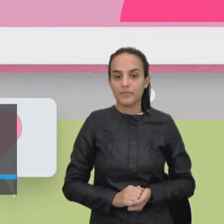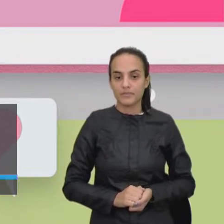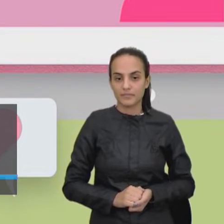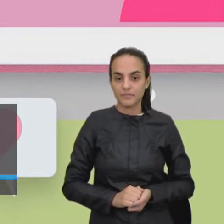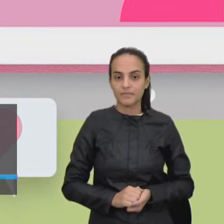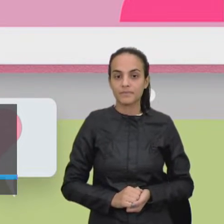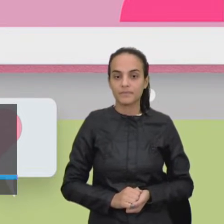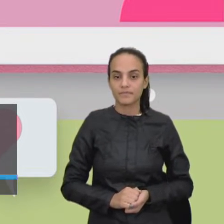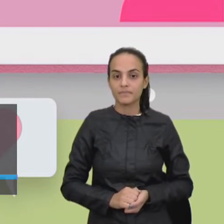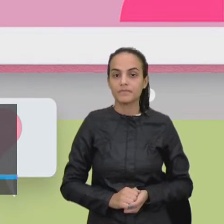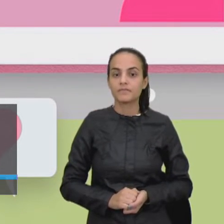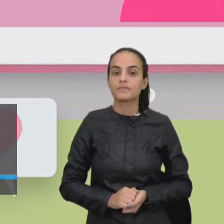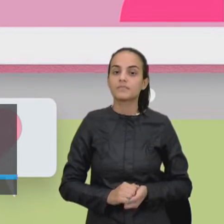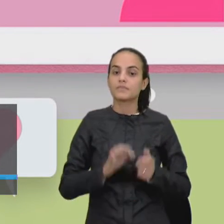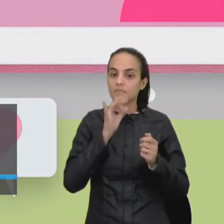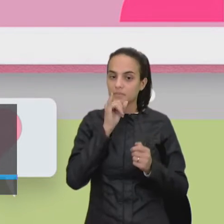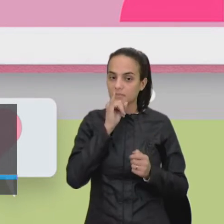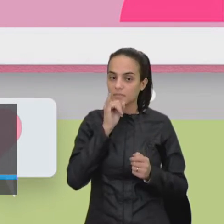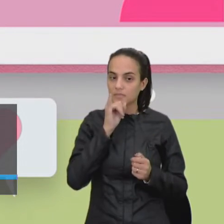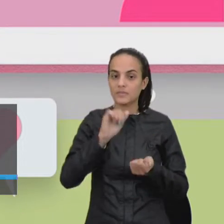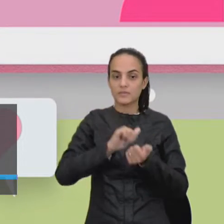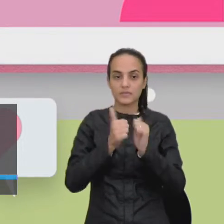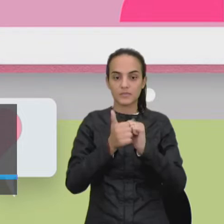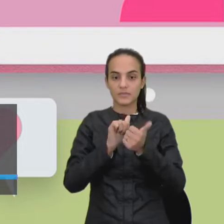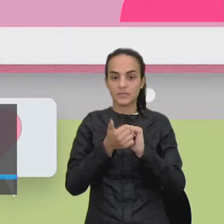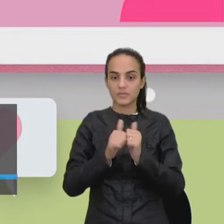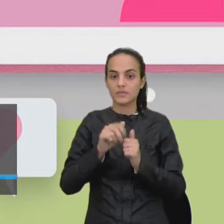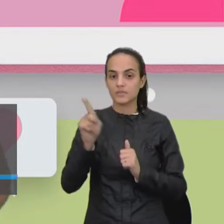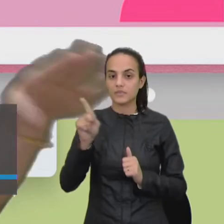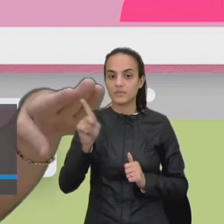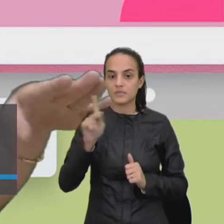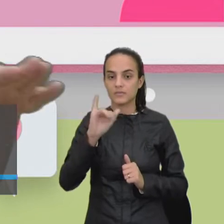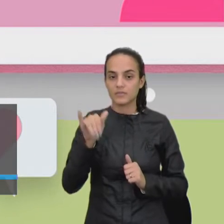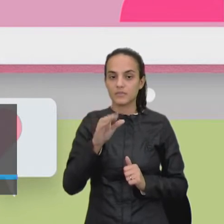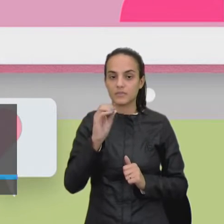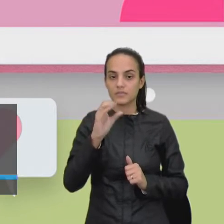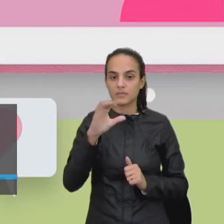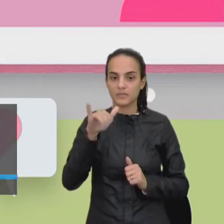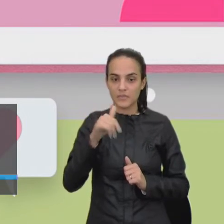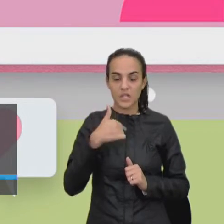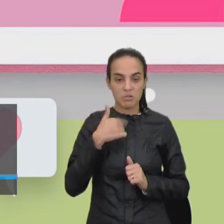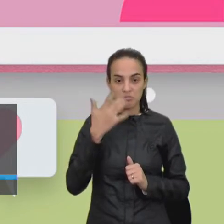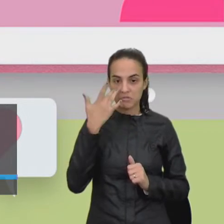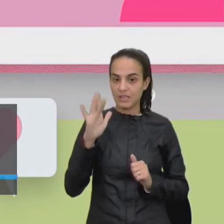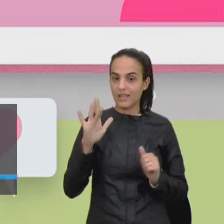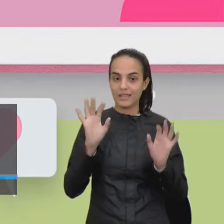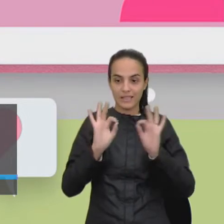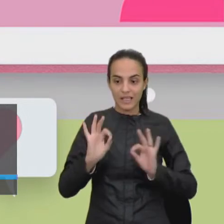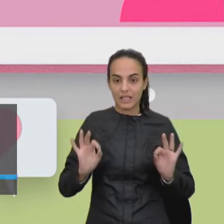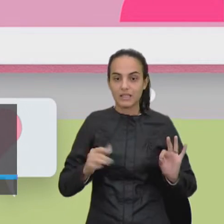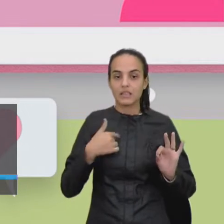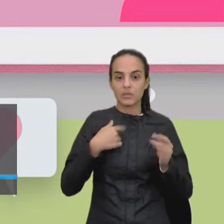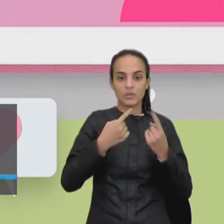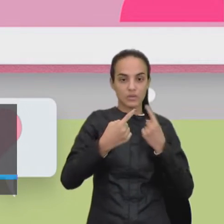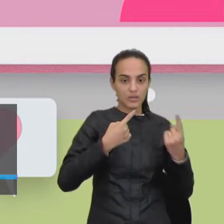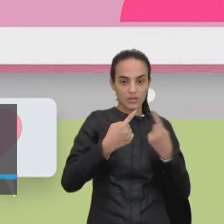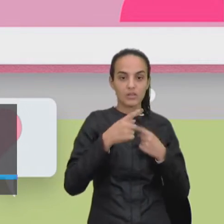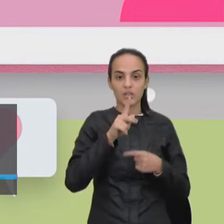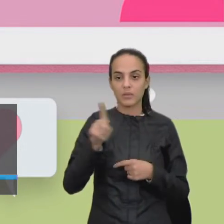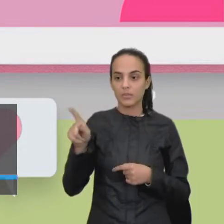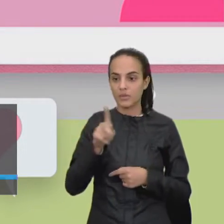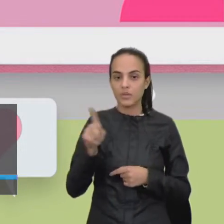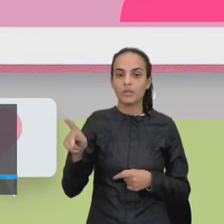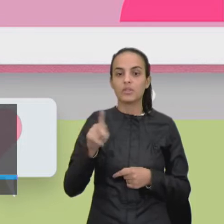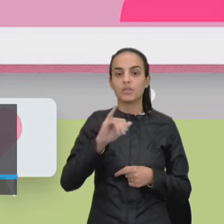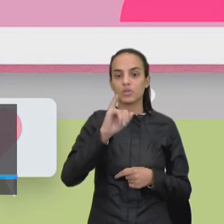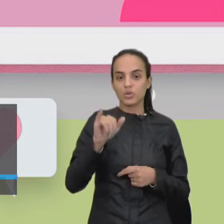essa temática. Claro que, por exemplo, de esporte, o Pro Jocélio não sabe nada, então eu teria que conversar bastante com a Promara, né, com a